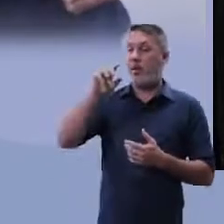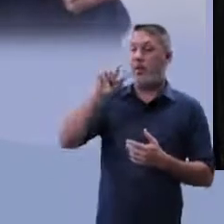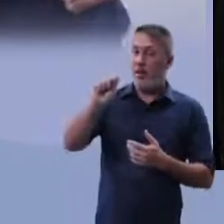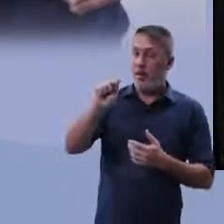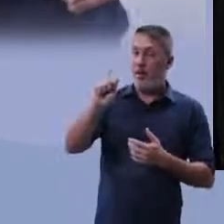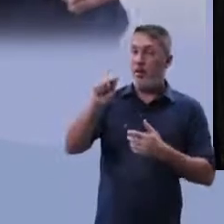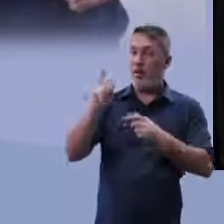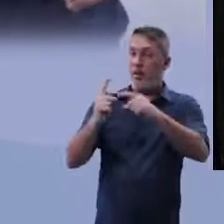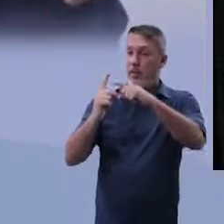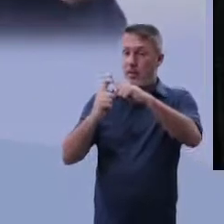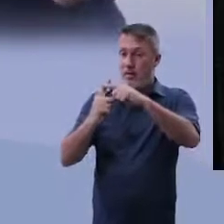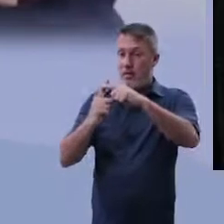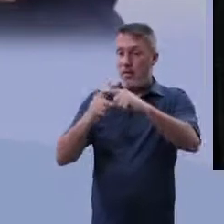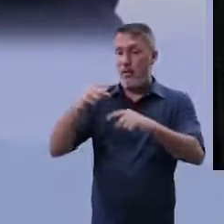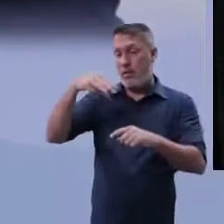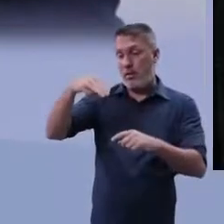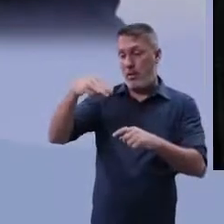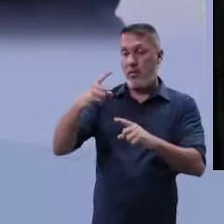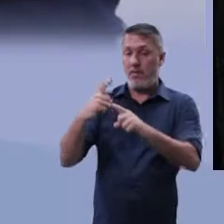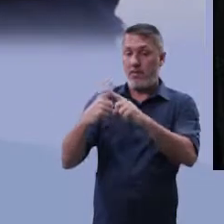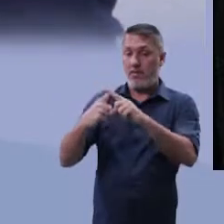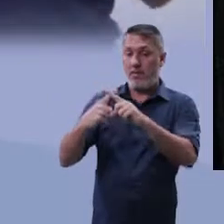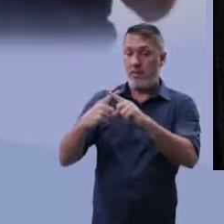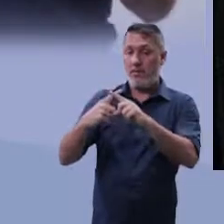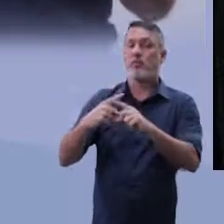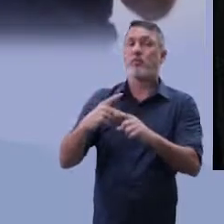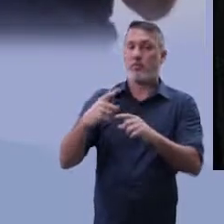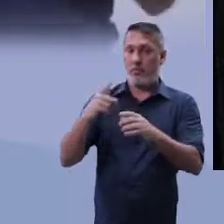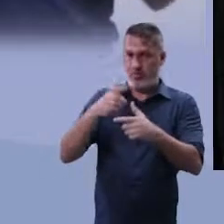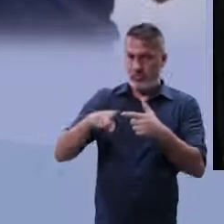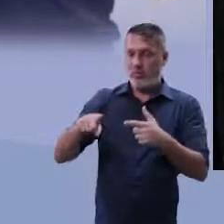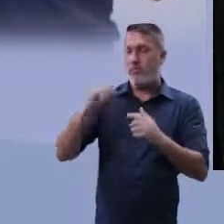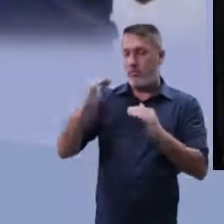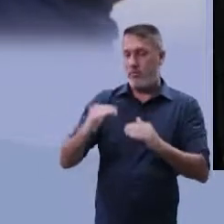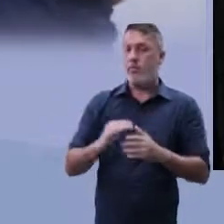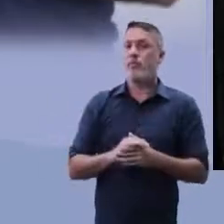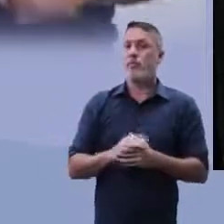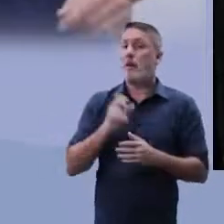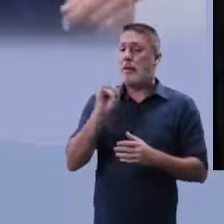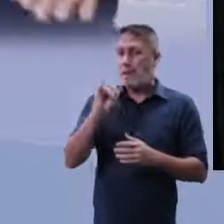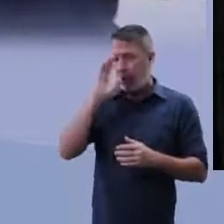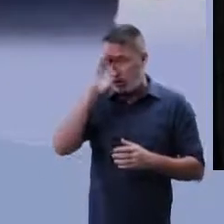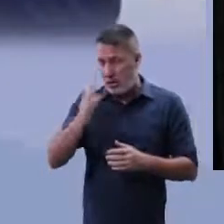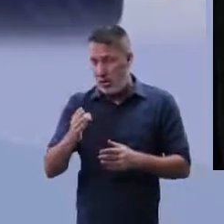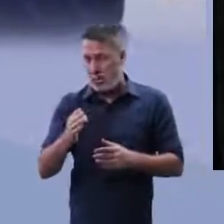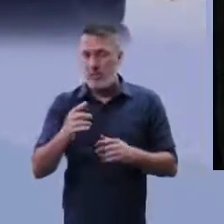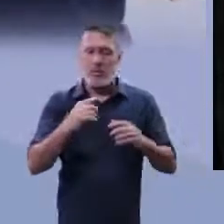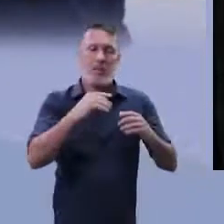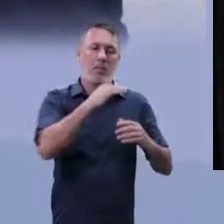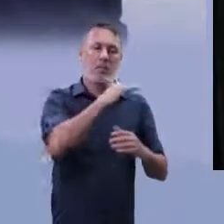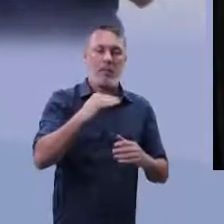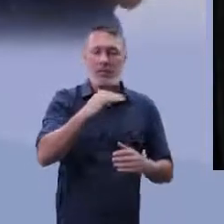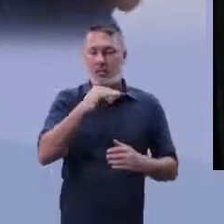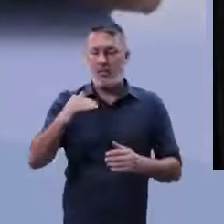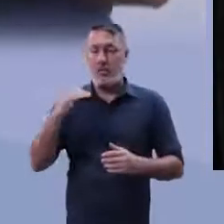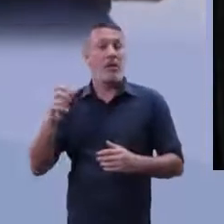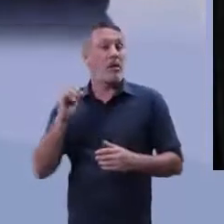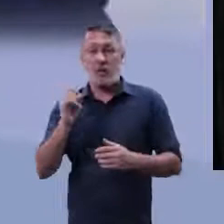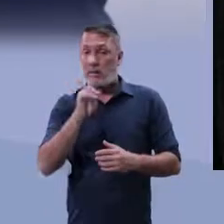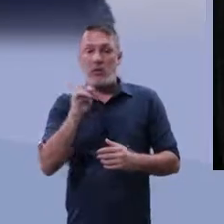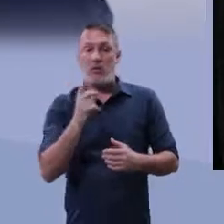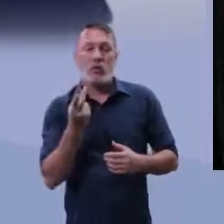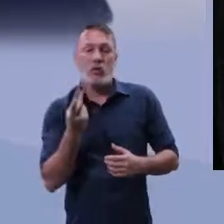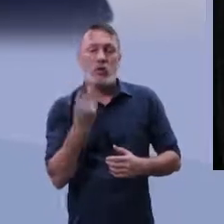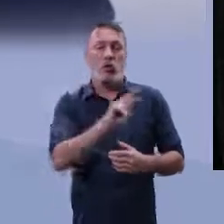ADM, adição, divisão, multiplicação. Se for diretamente, soma os números proporcionais normal. Se for